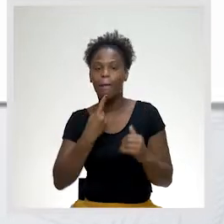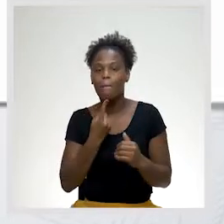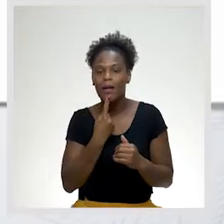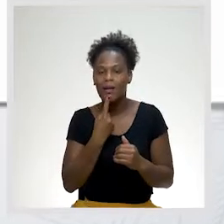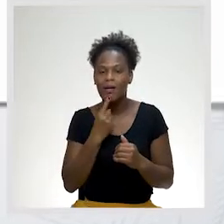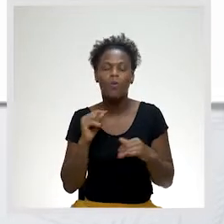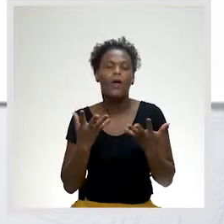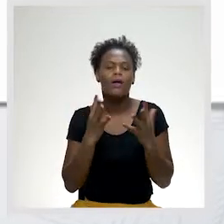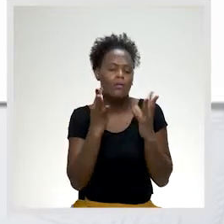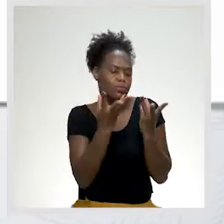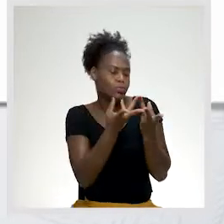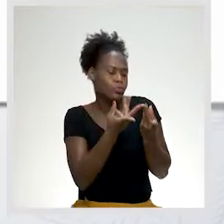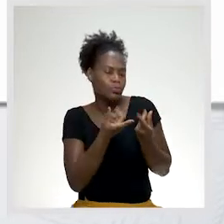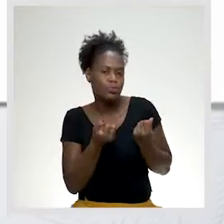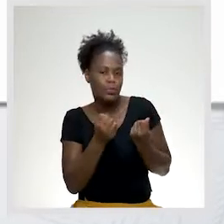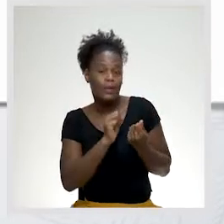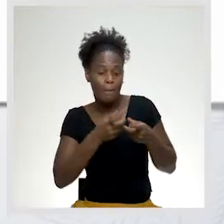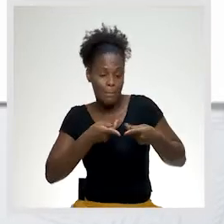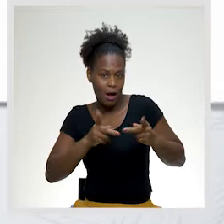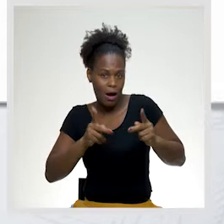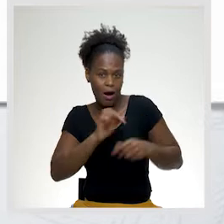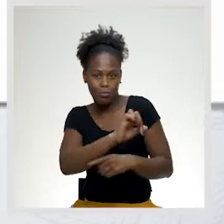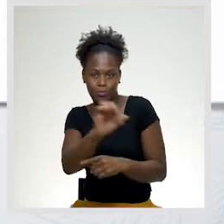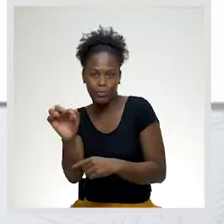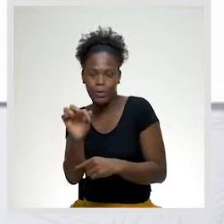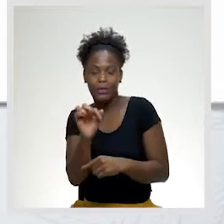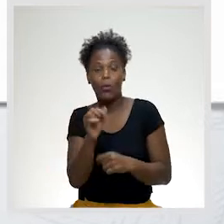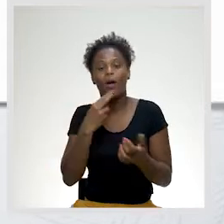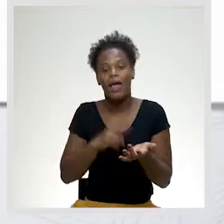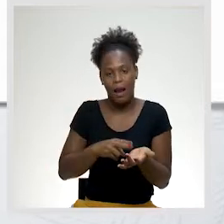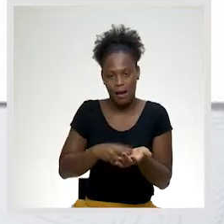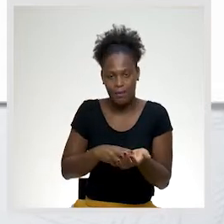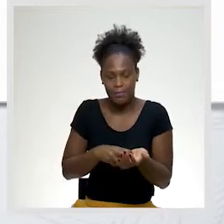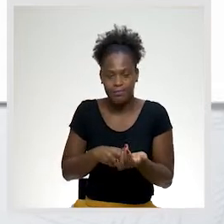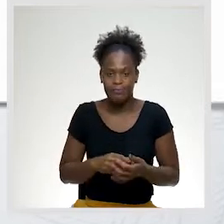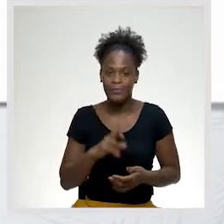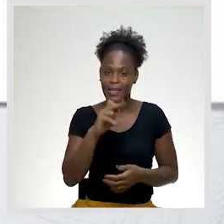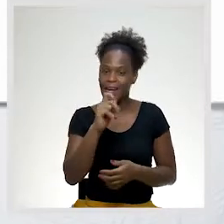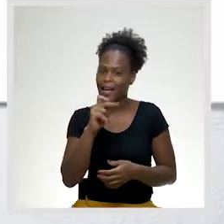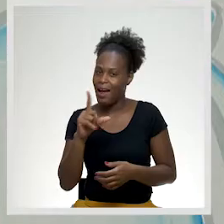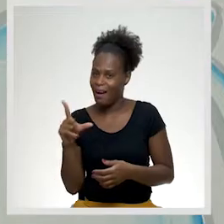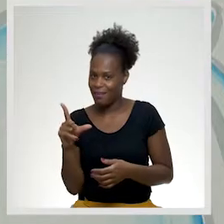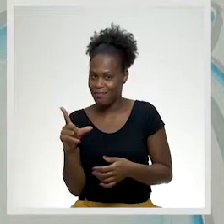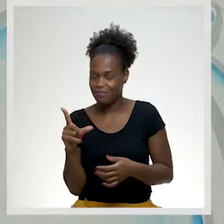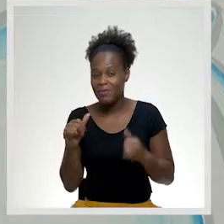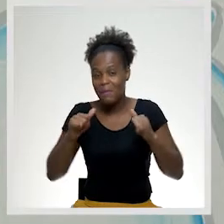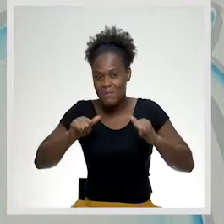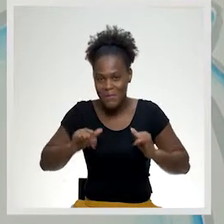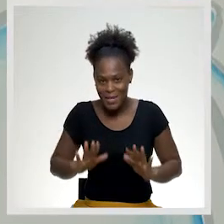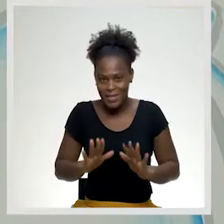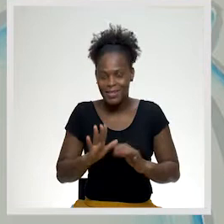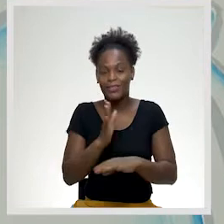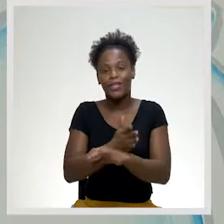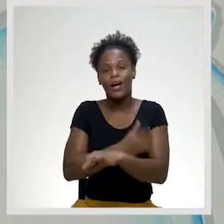a matematização e o mecanicismo do real. Então, mas antes de